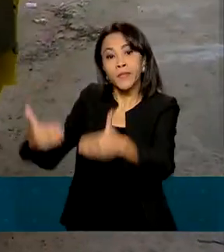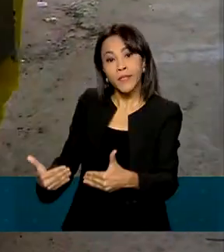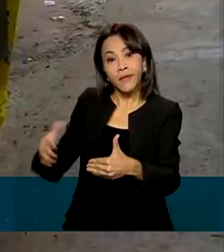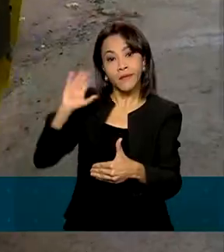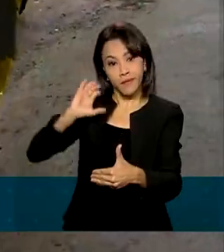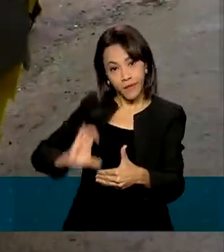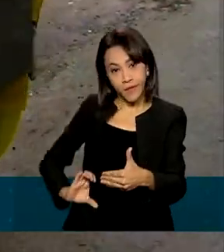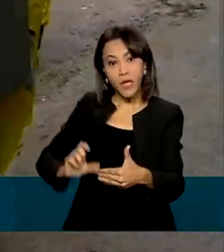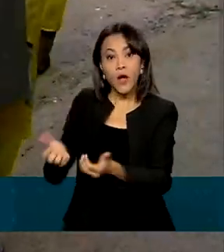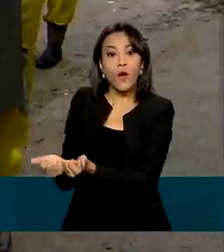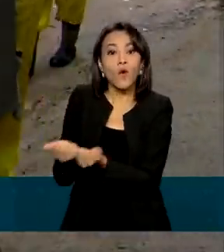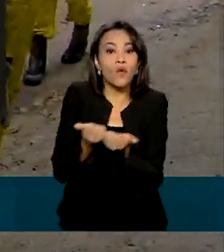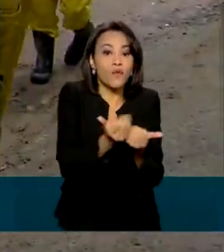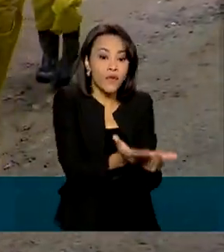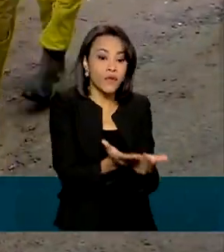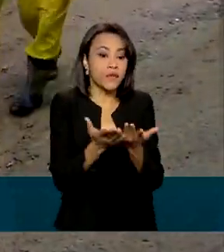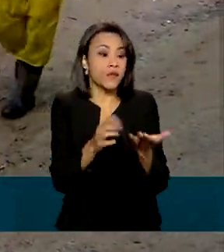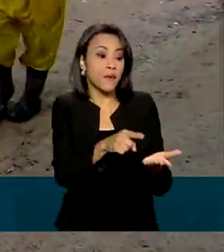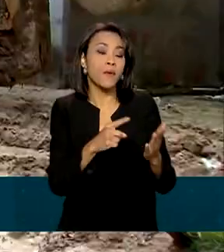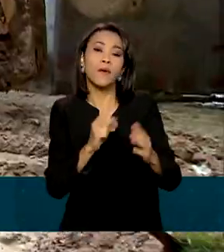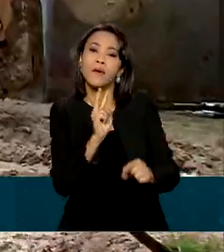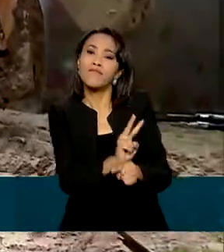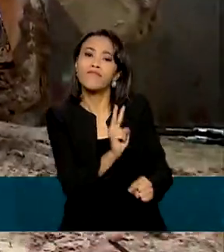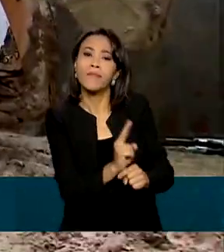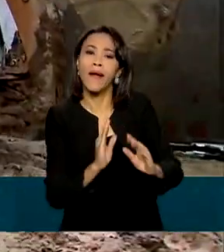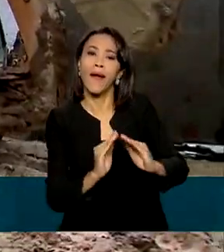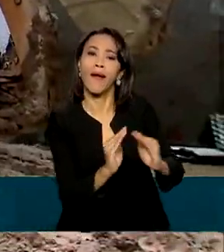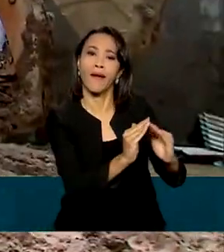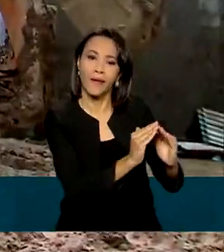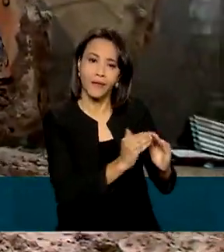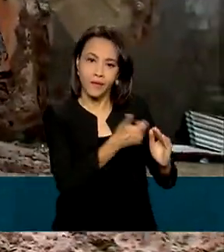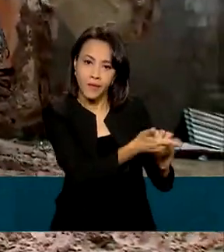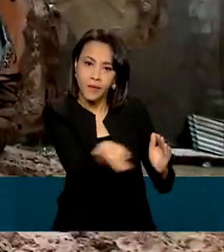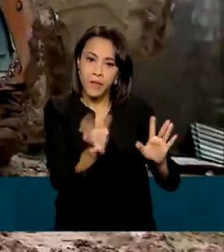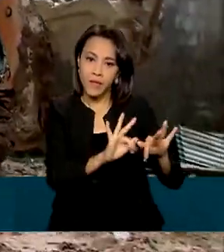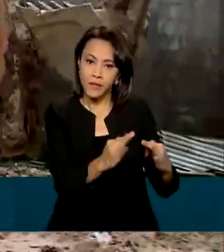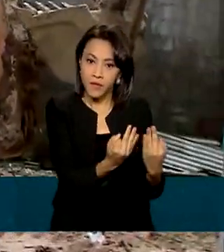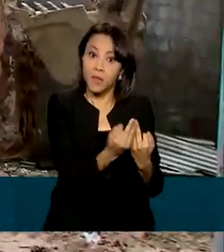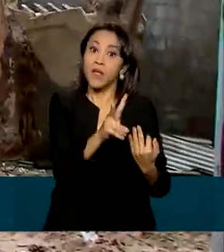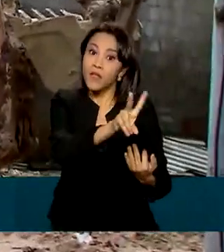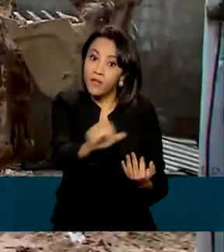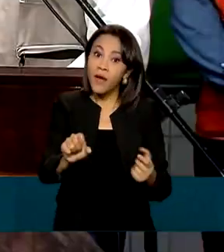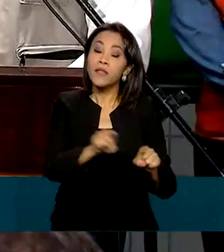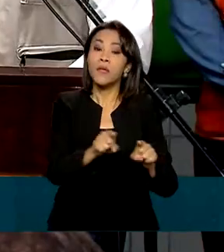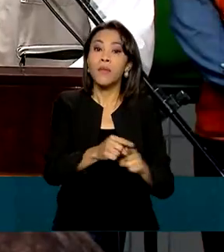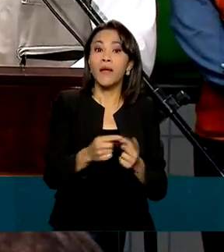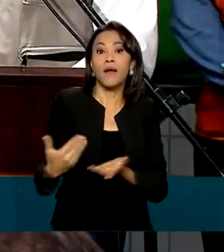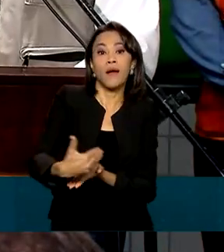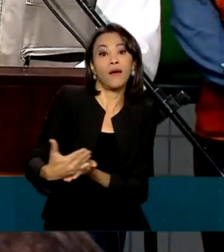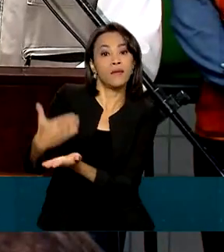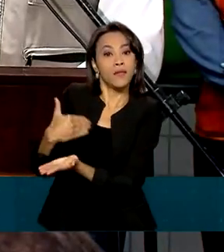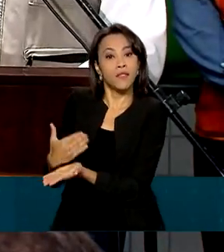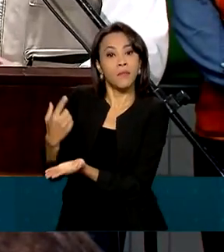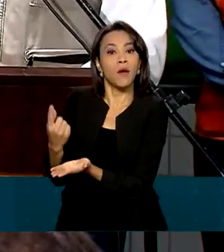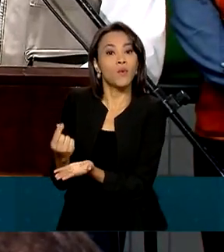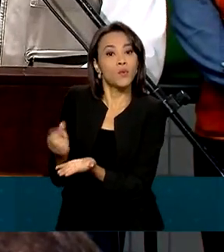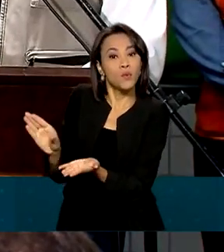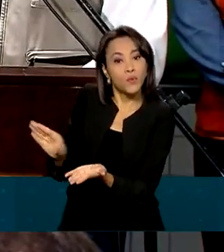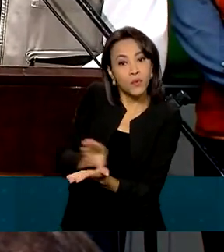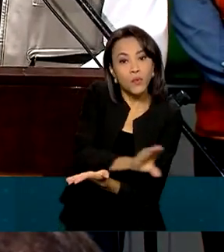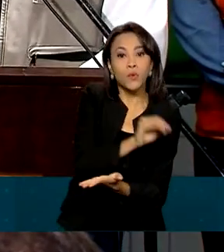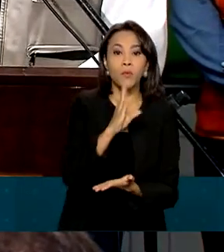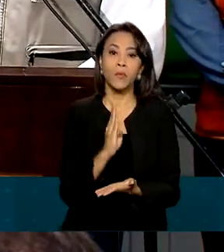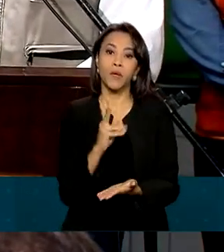Cidadania ofereceu alojamentos provisórios para as famílias e vai liberar a antecipação do benefício de prestação